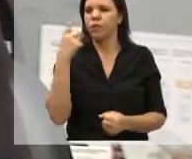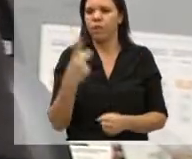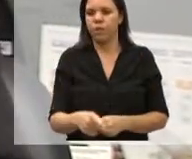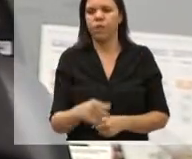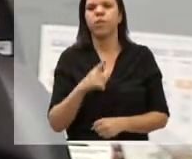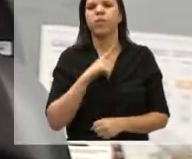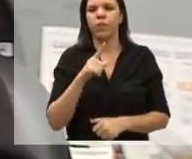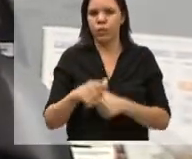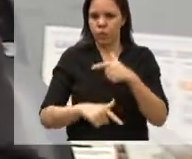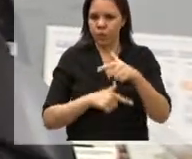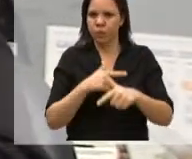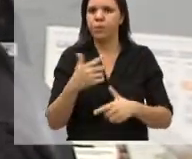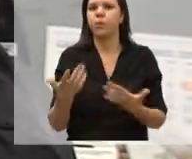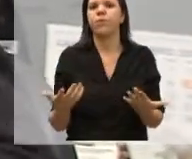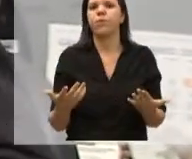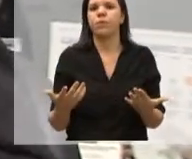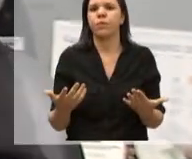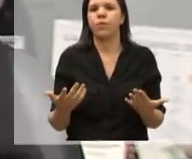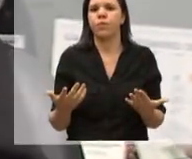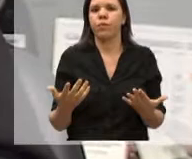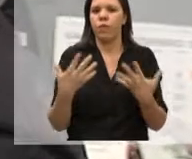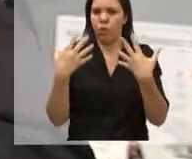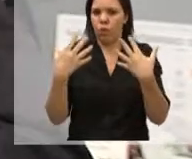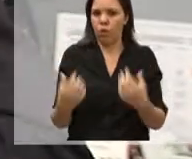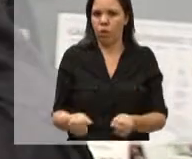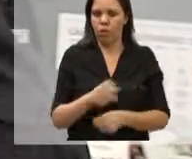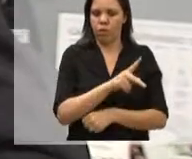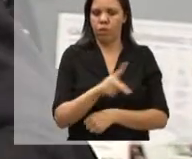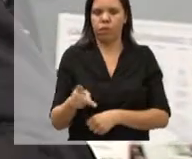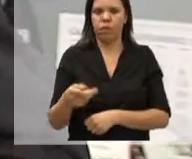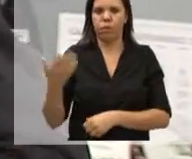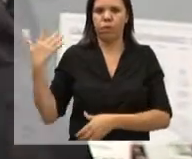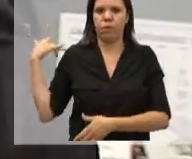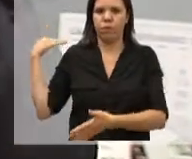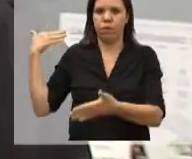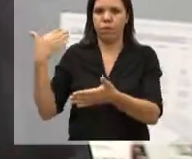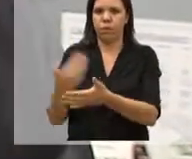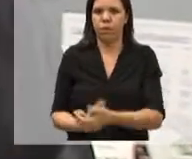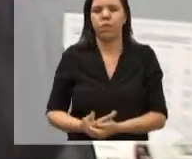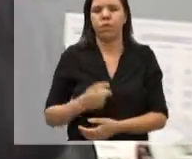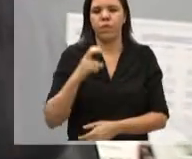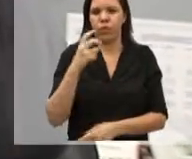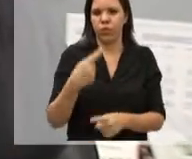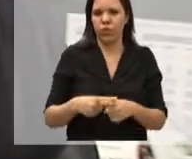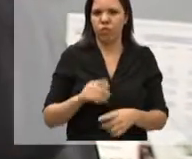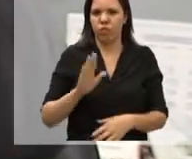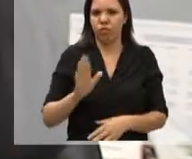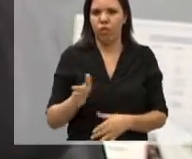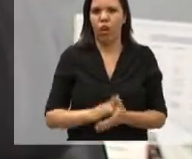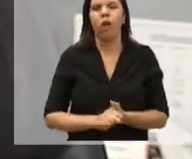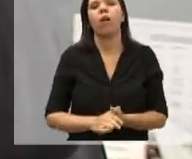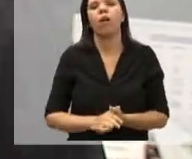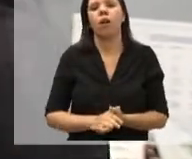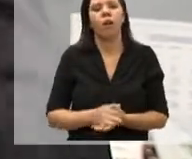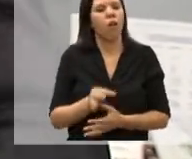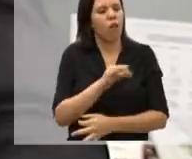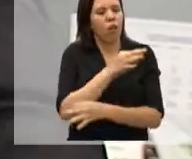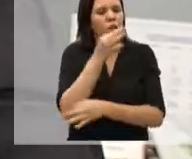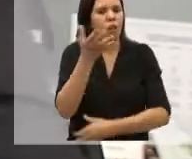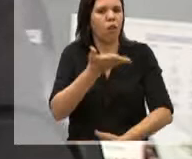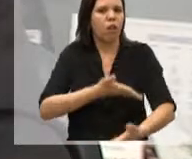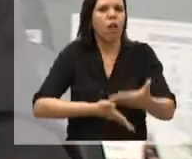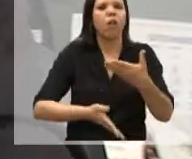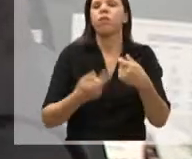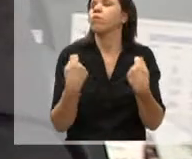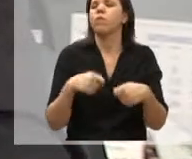nós temos um trabalho, desde quando eu assumi a presidência, já nesses 5 mandatos, a perfeita harmonia que tem que